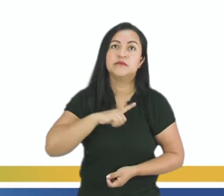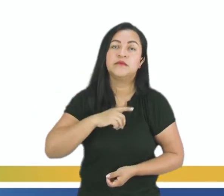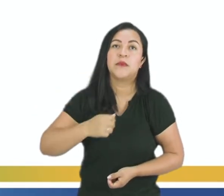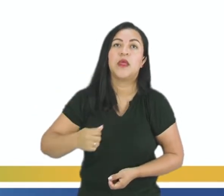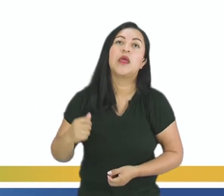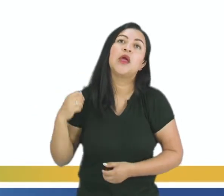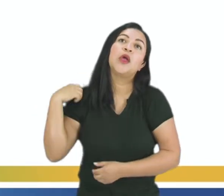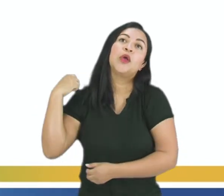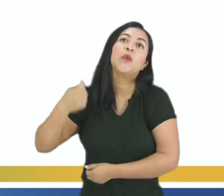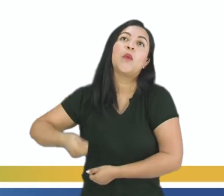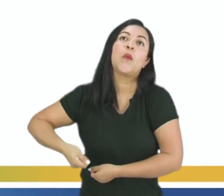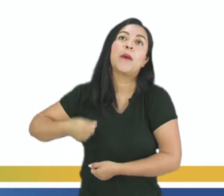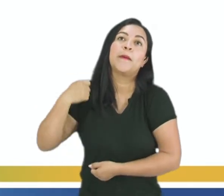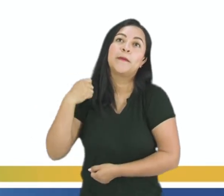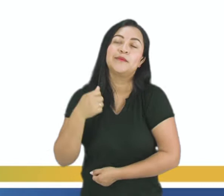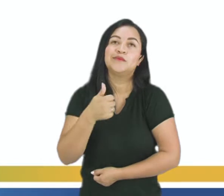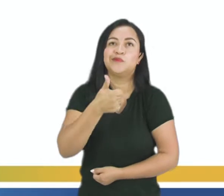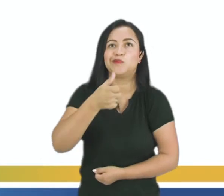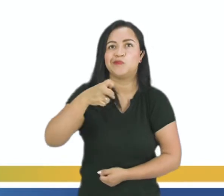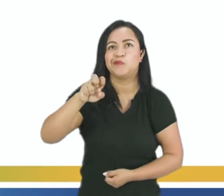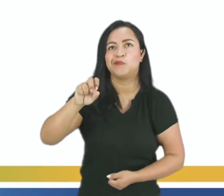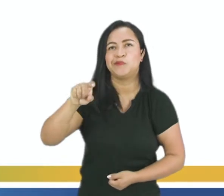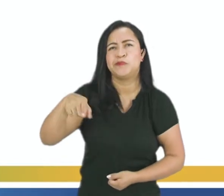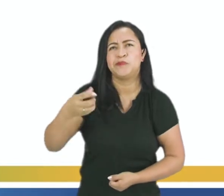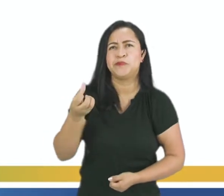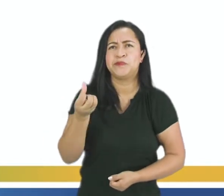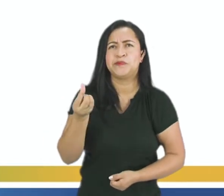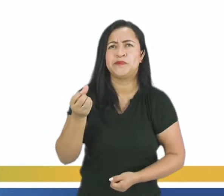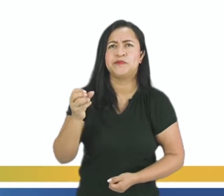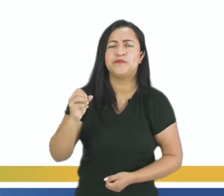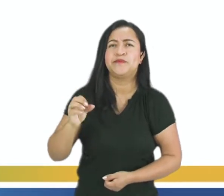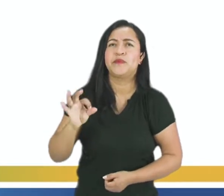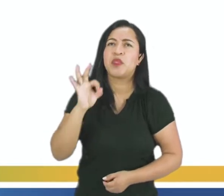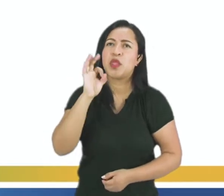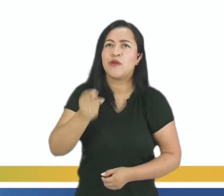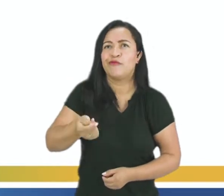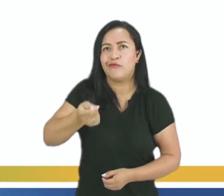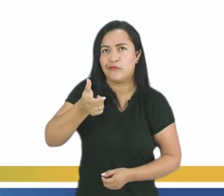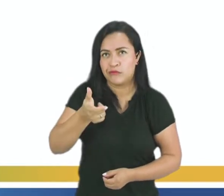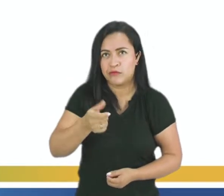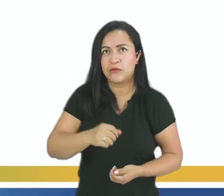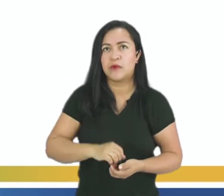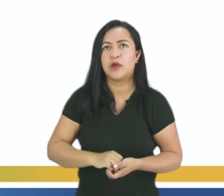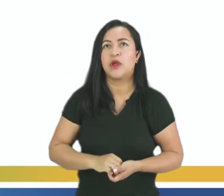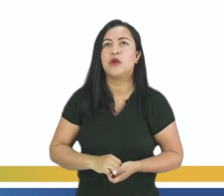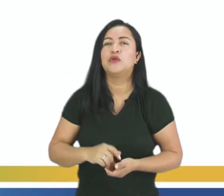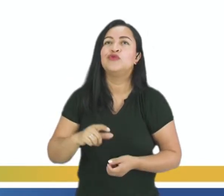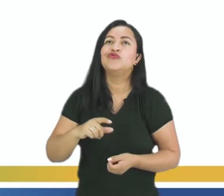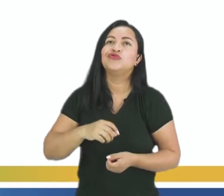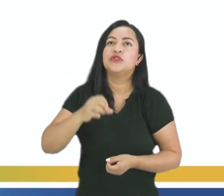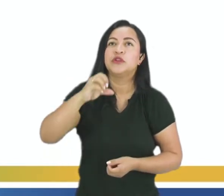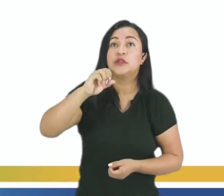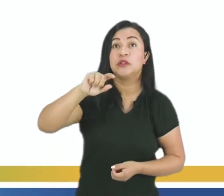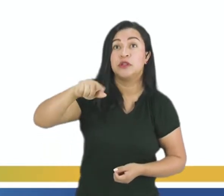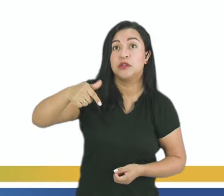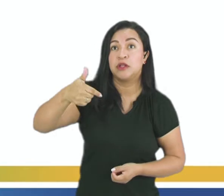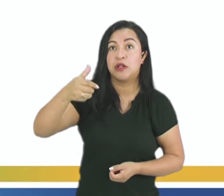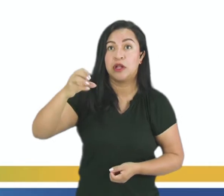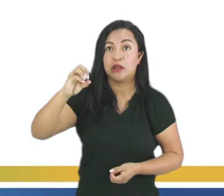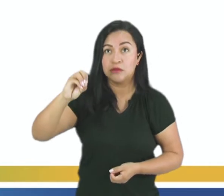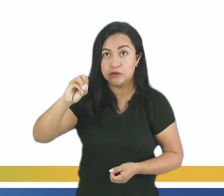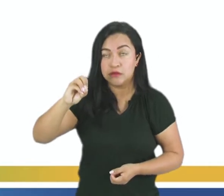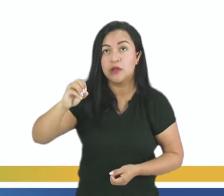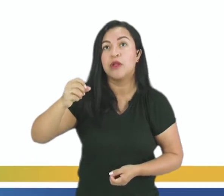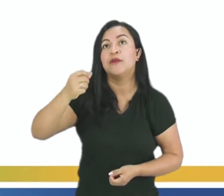sua bolsa R$ 15,60 em moedas de 10 centavos e